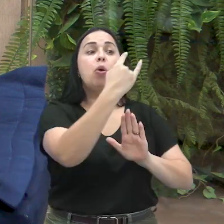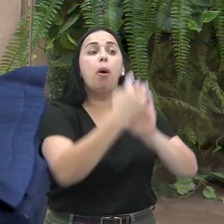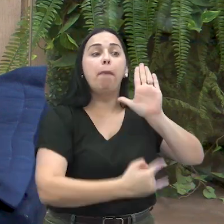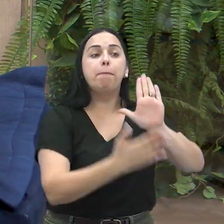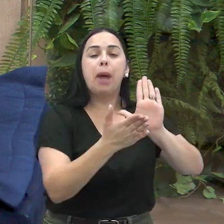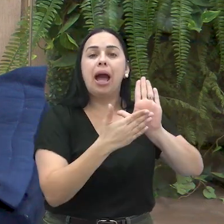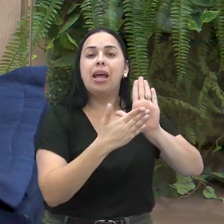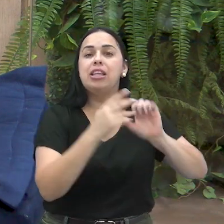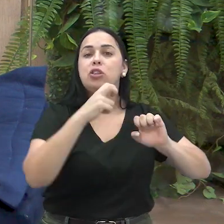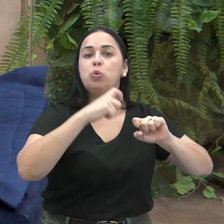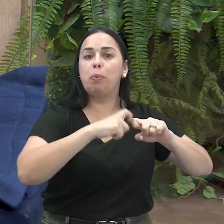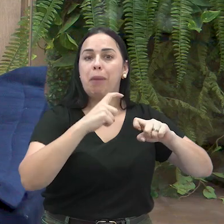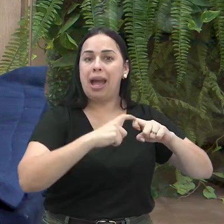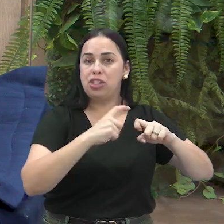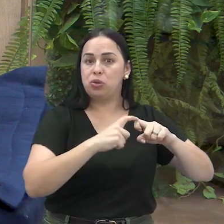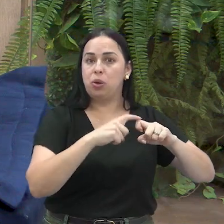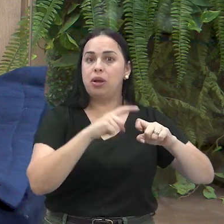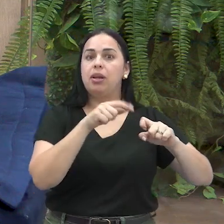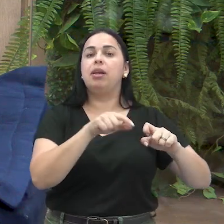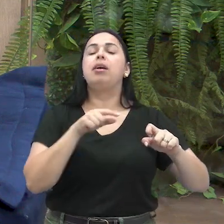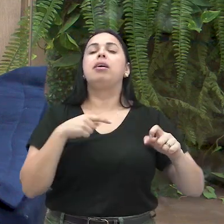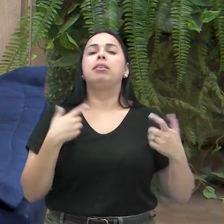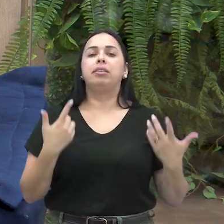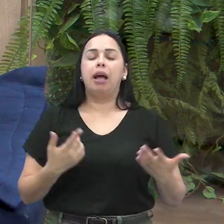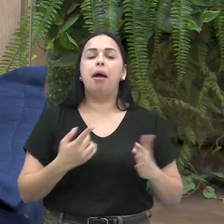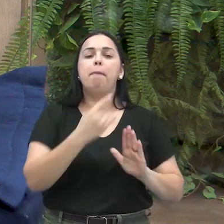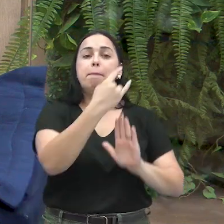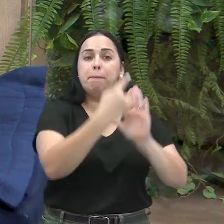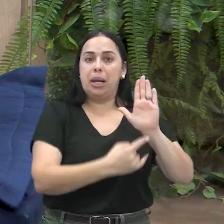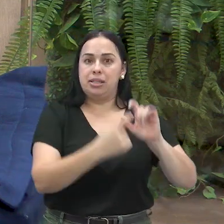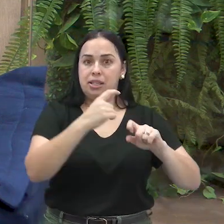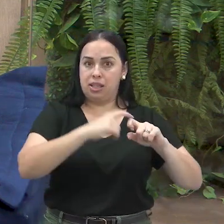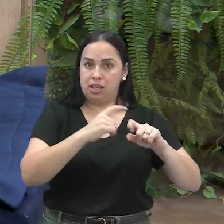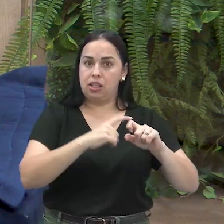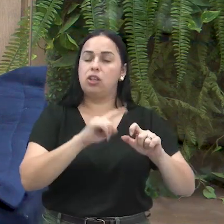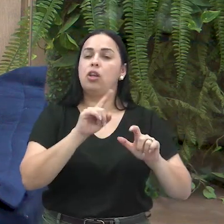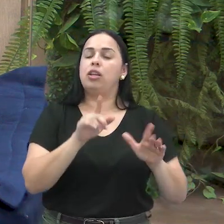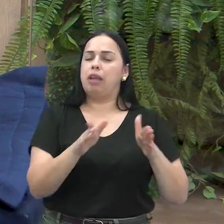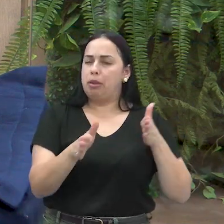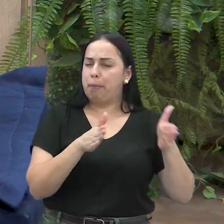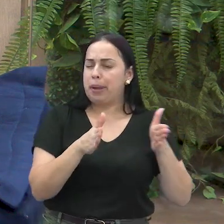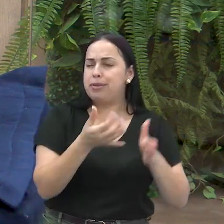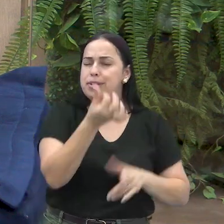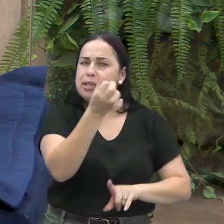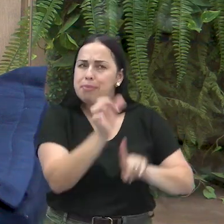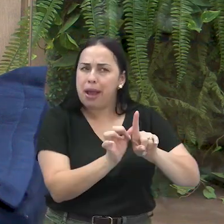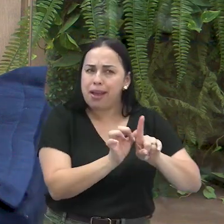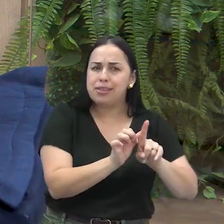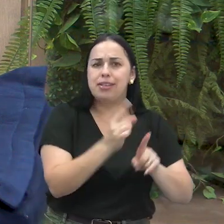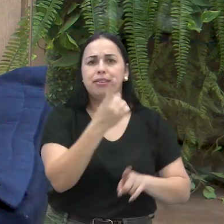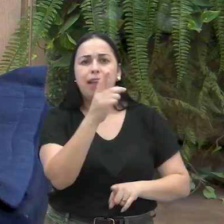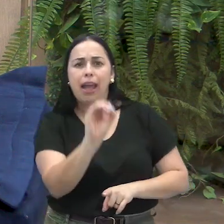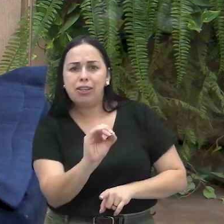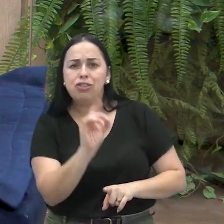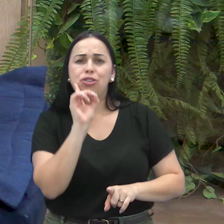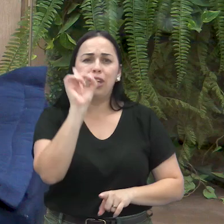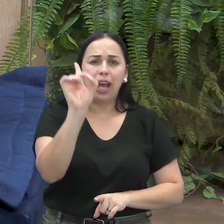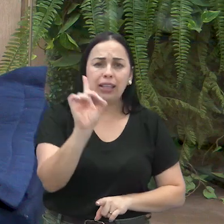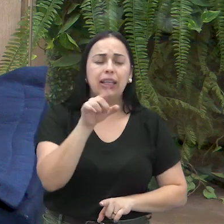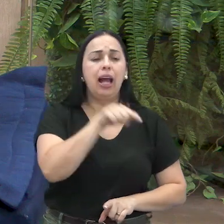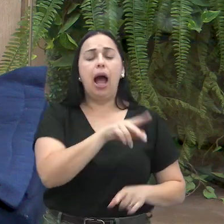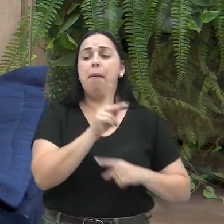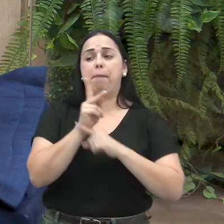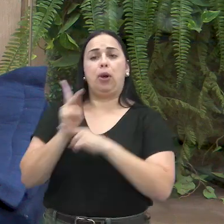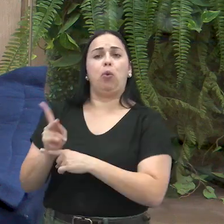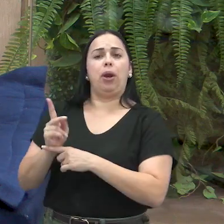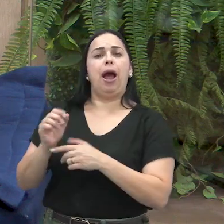receita. Qual que é a prioridade para atender? Ter a receita médica. Atender a receita com validade de 6 meses, 10 dias quando é